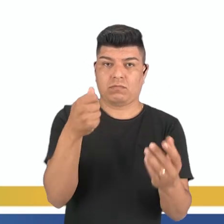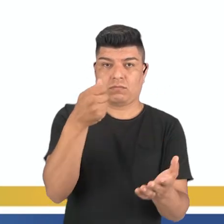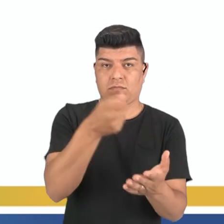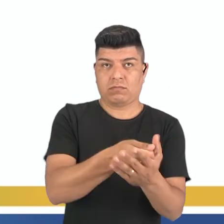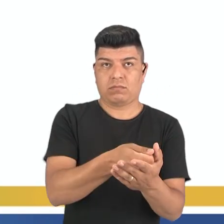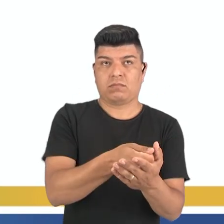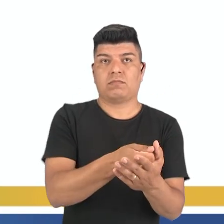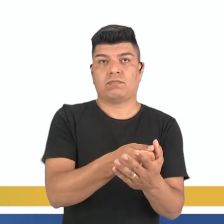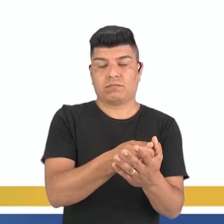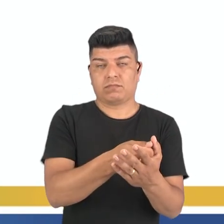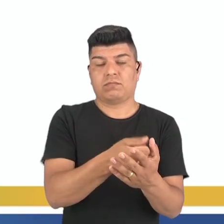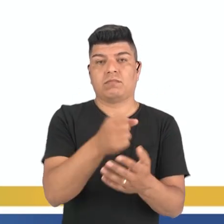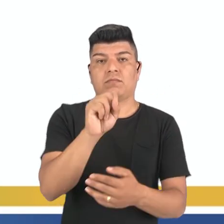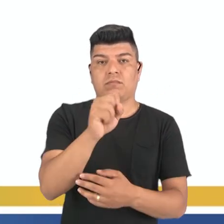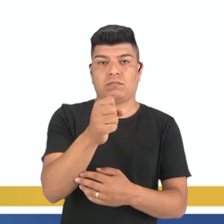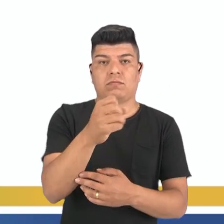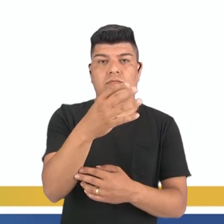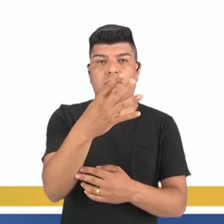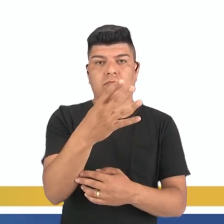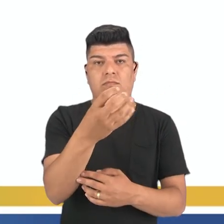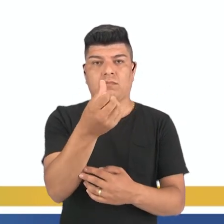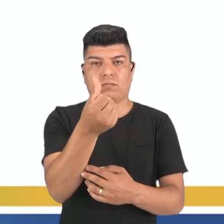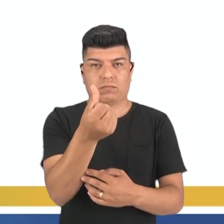pagou, o preço total é de R$